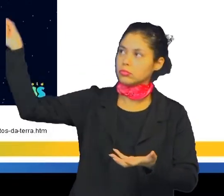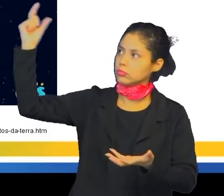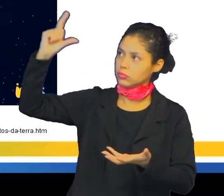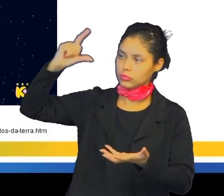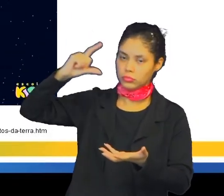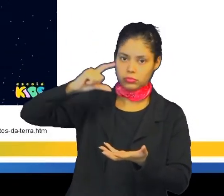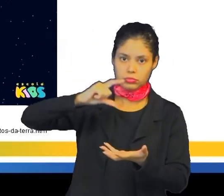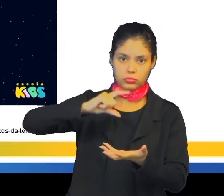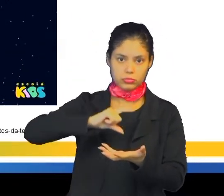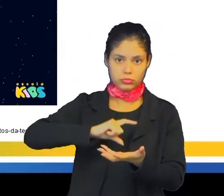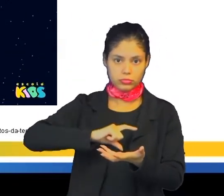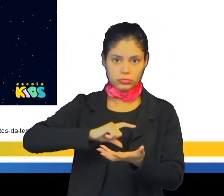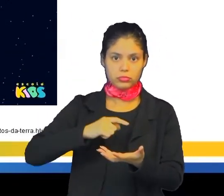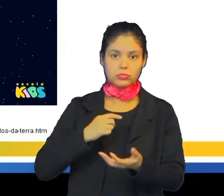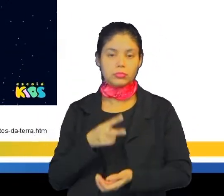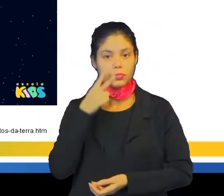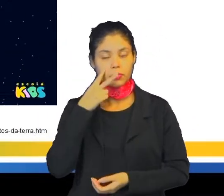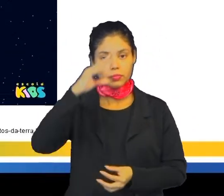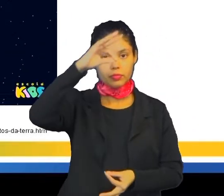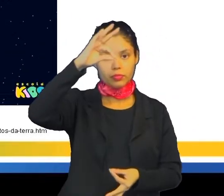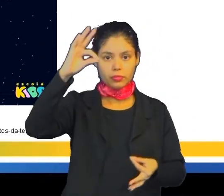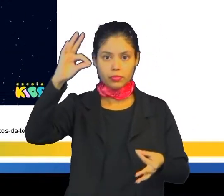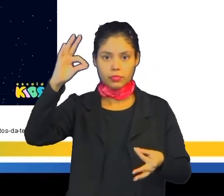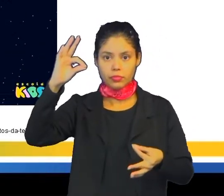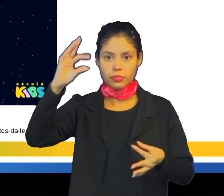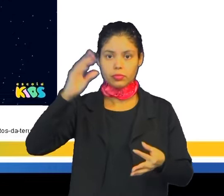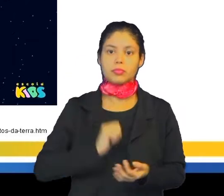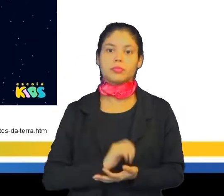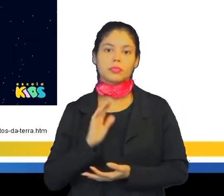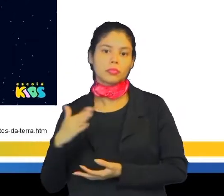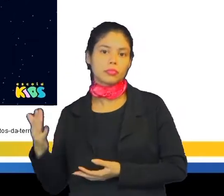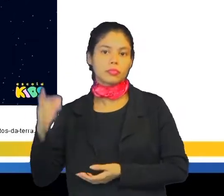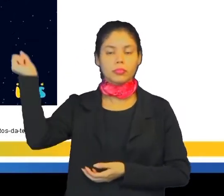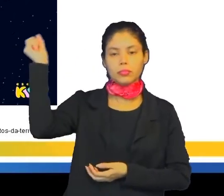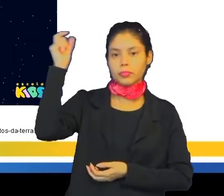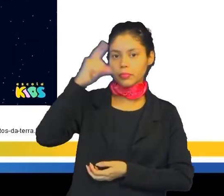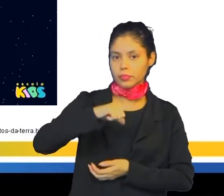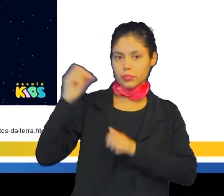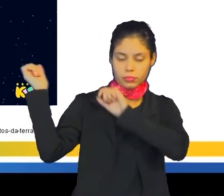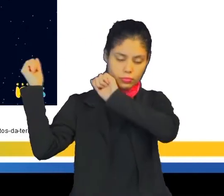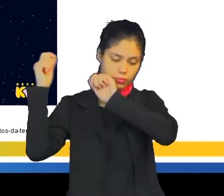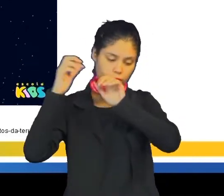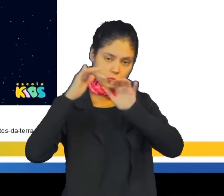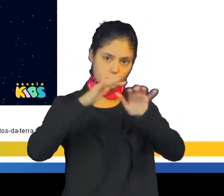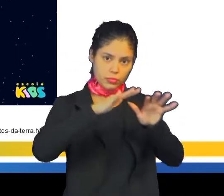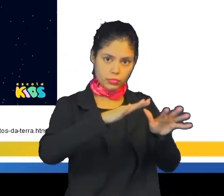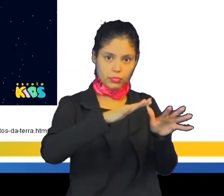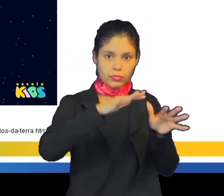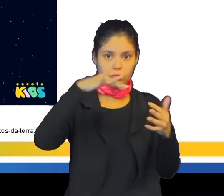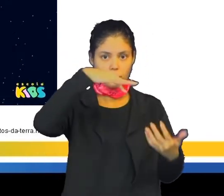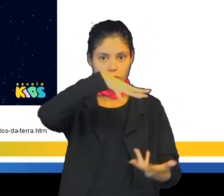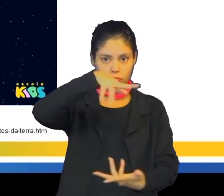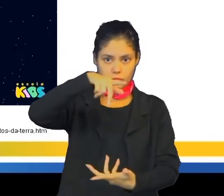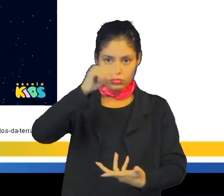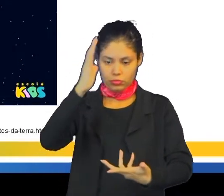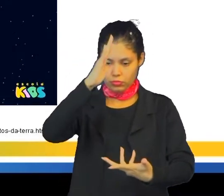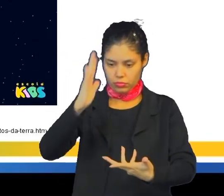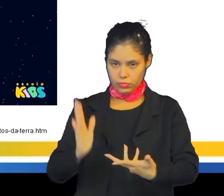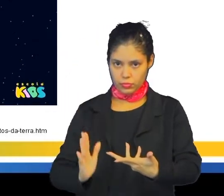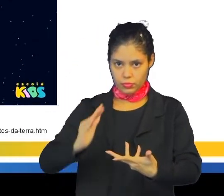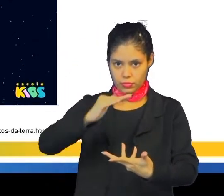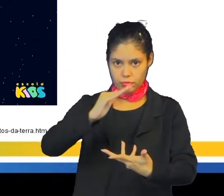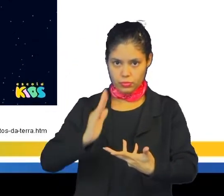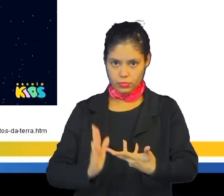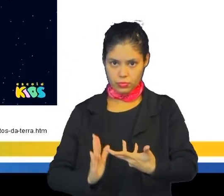rotação tem um pouco inclinada né Nós temos essa inclinação e quando os raios solares eles pegam diretamente nessa parte da frente da